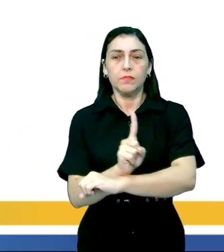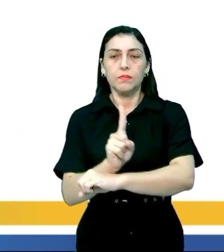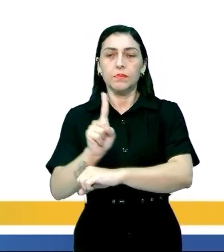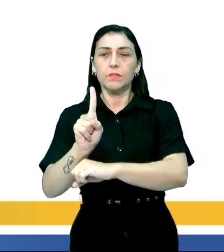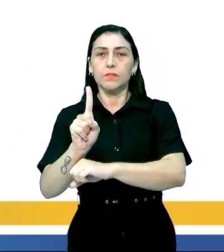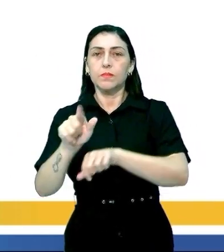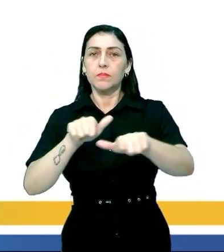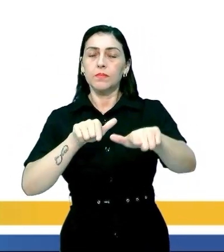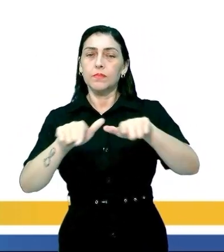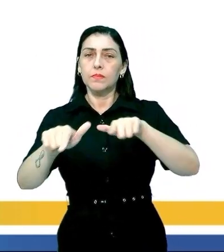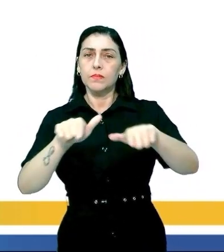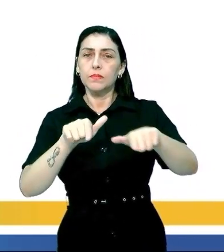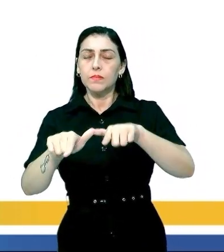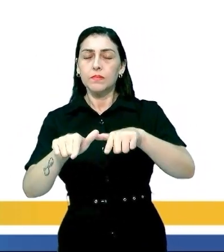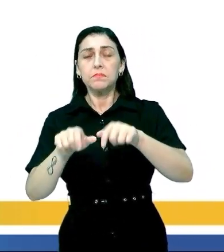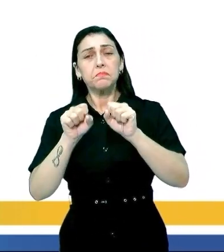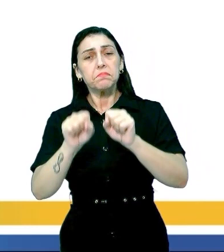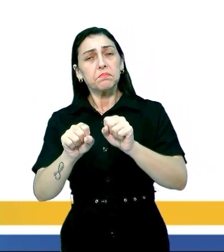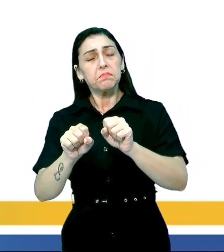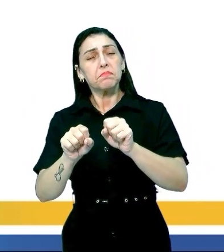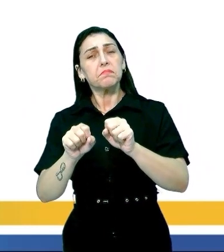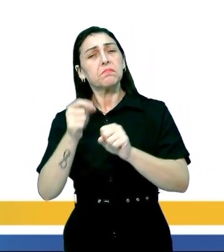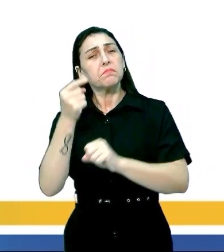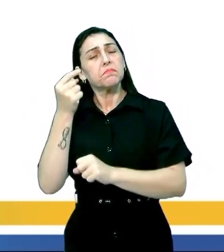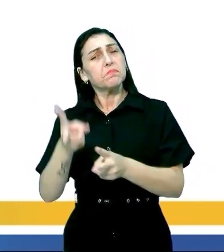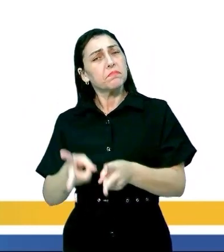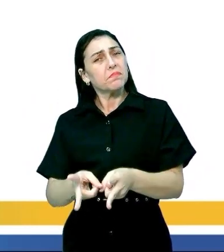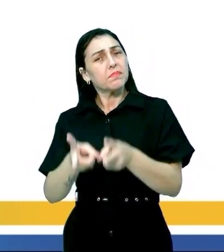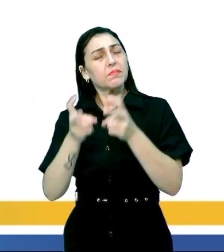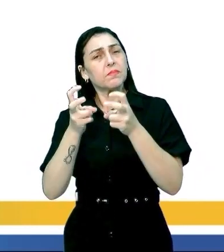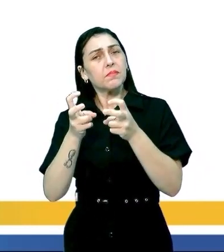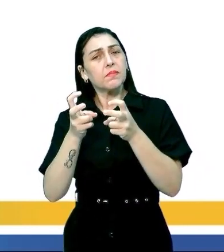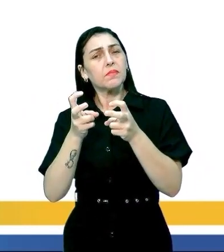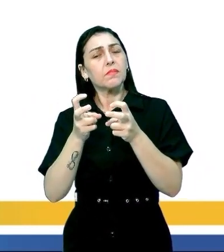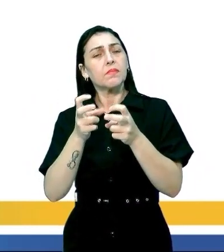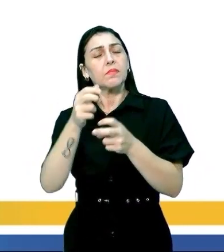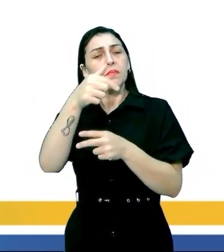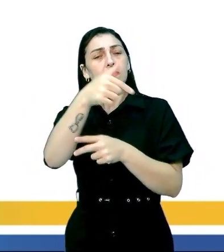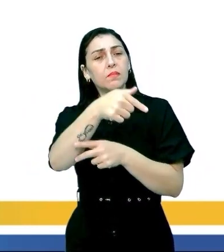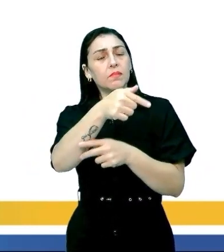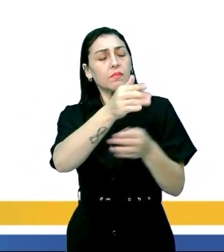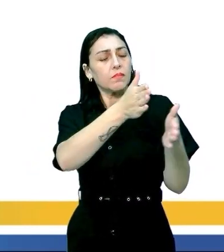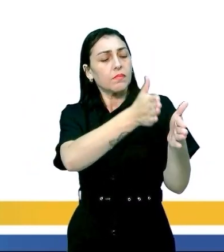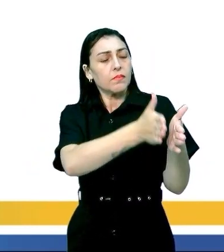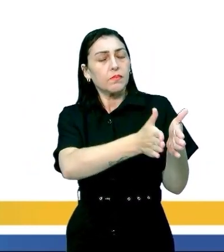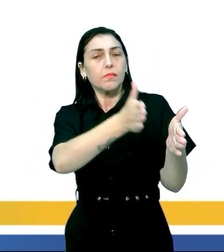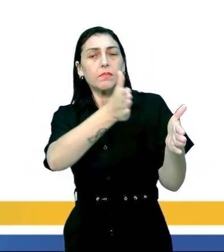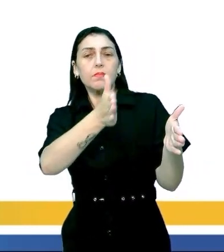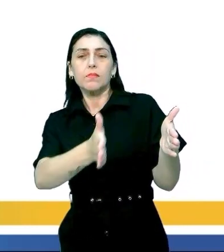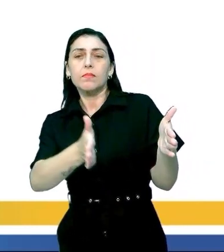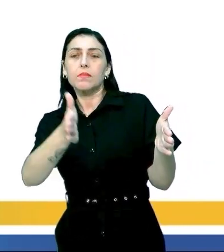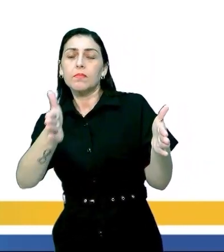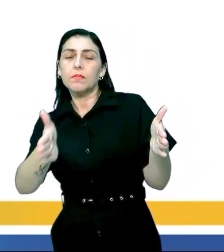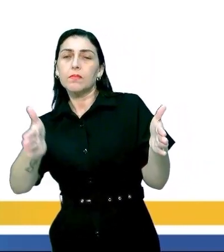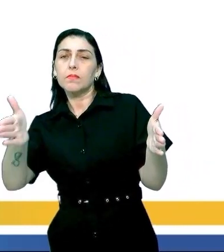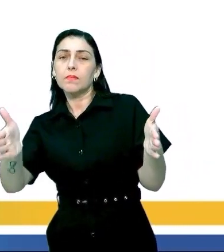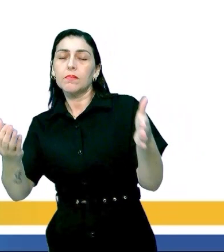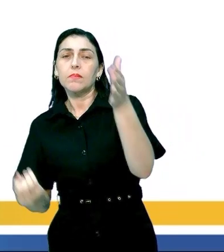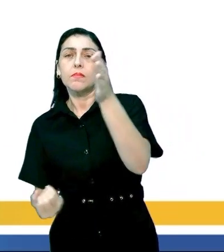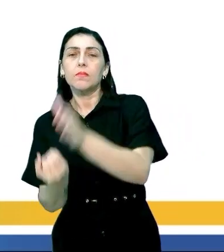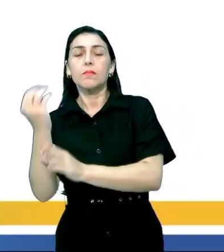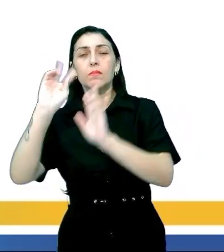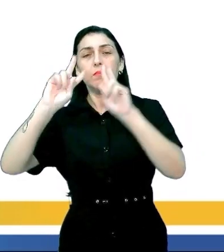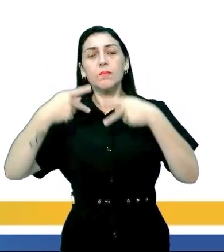do trabalho. E aí vocês podem justamente perceber, né? São 7 etapas da existência